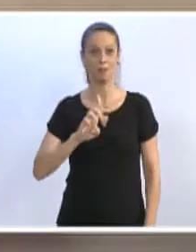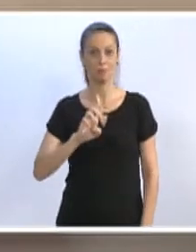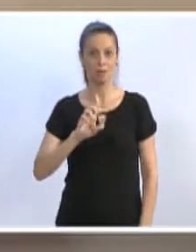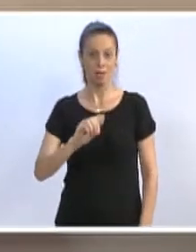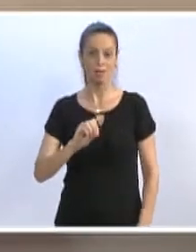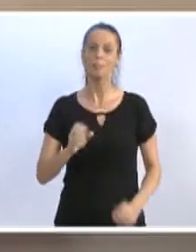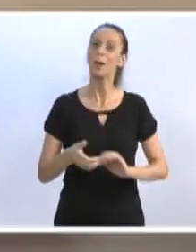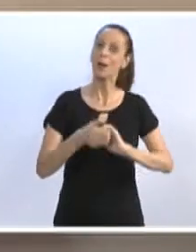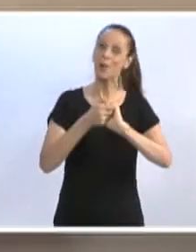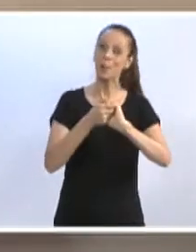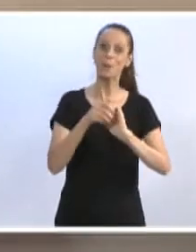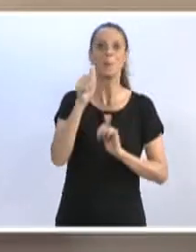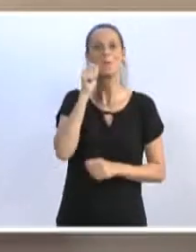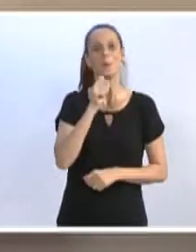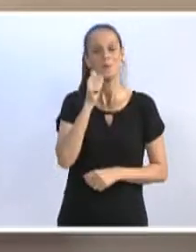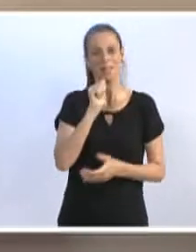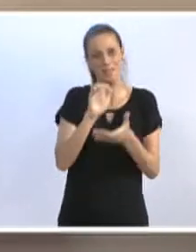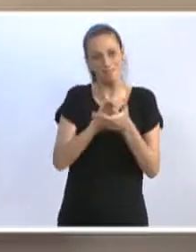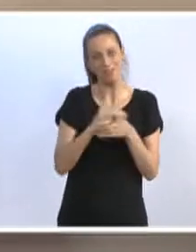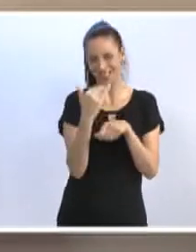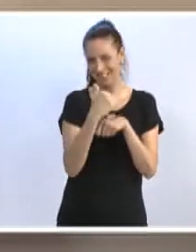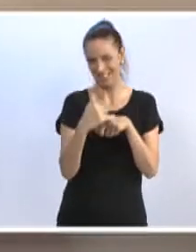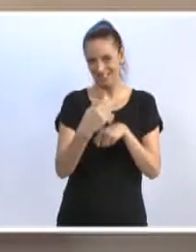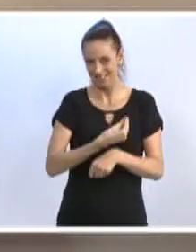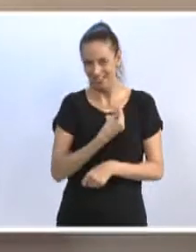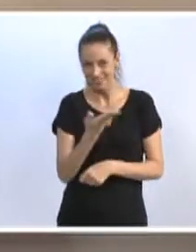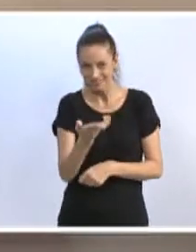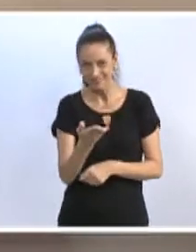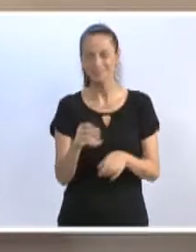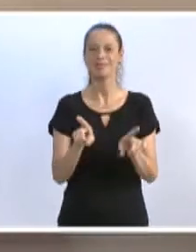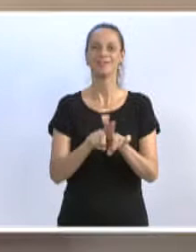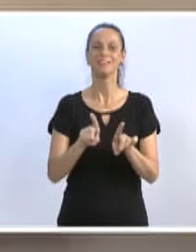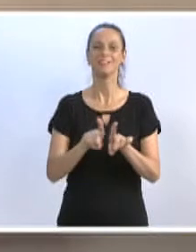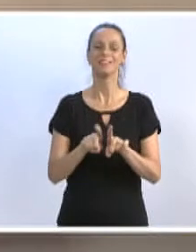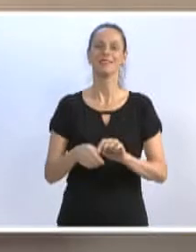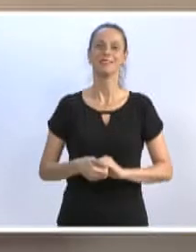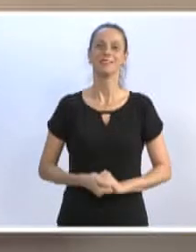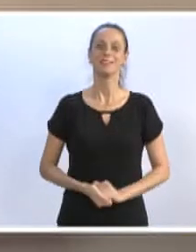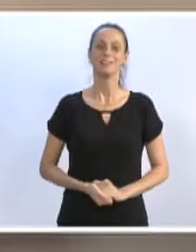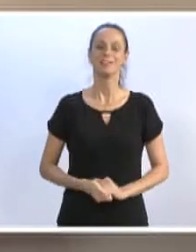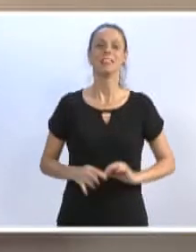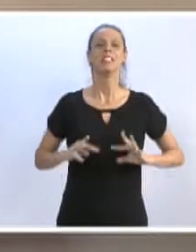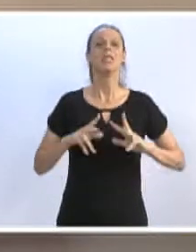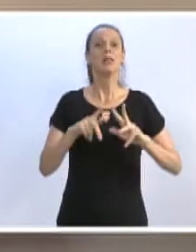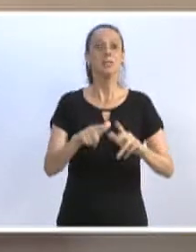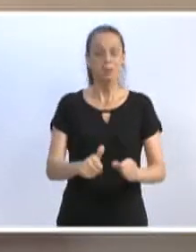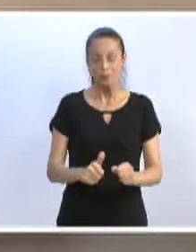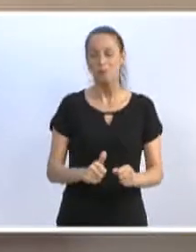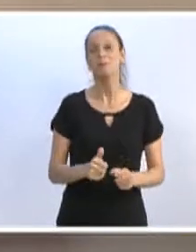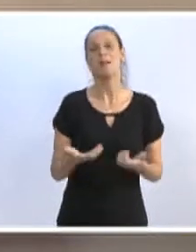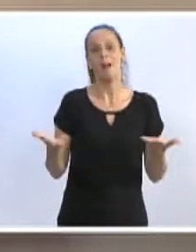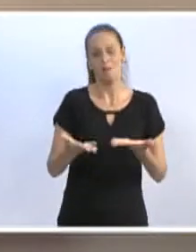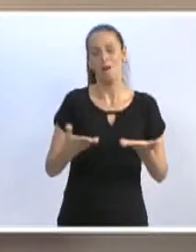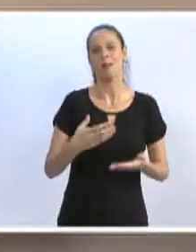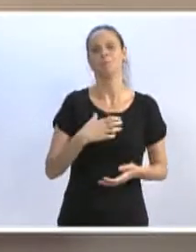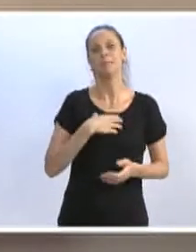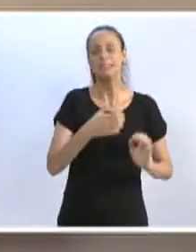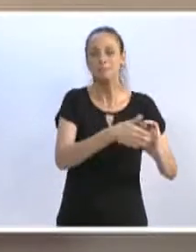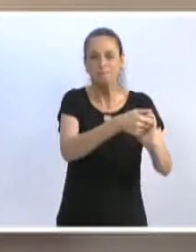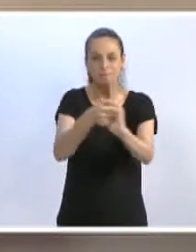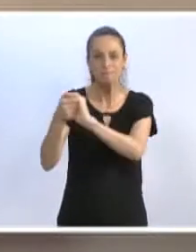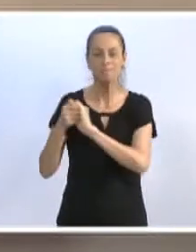Cumprimento a minha esposa querida, que está aqui entre nós também. E sintam-se todos cumprimentados, todos que estão